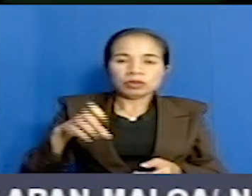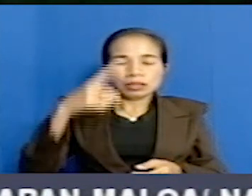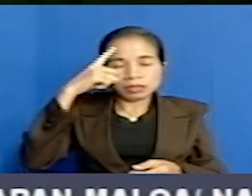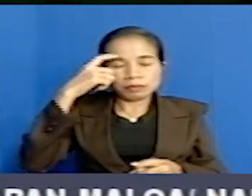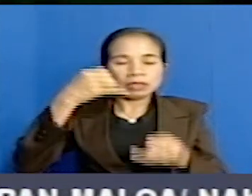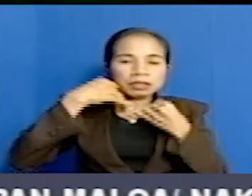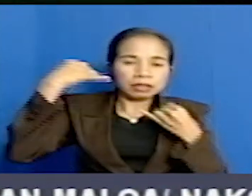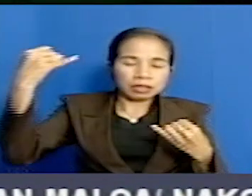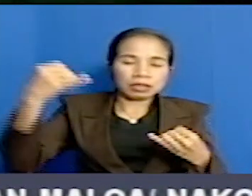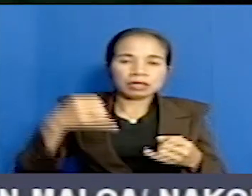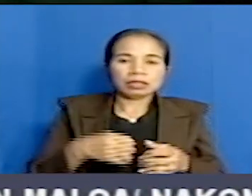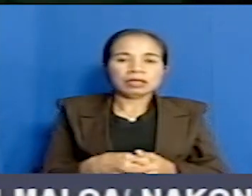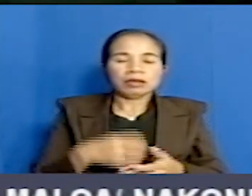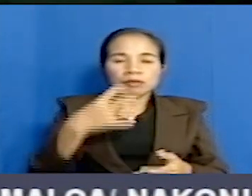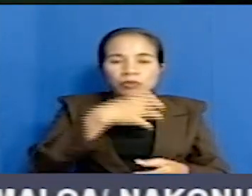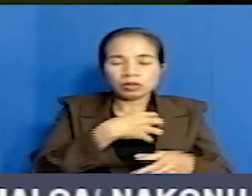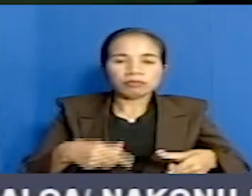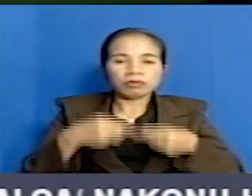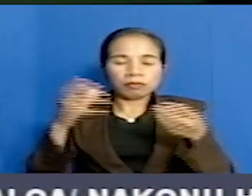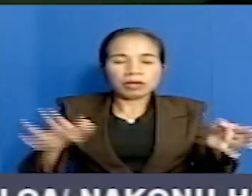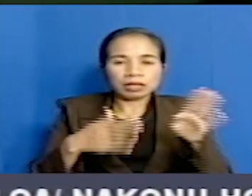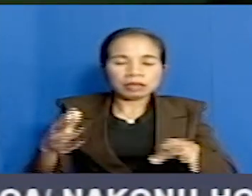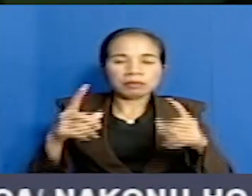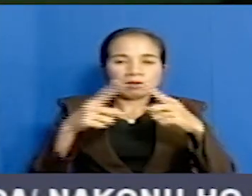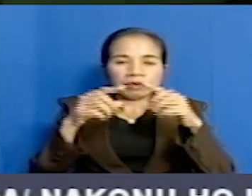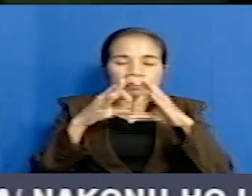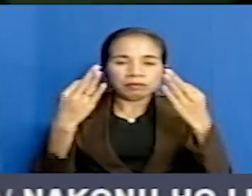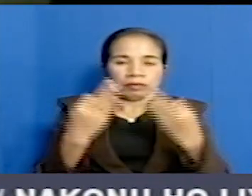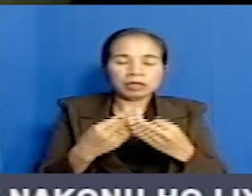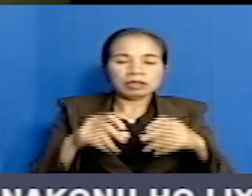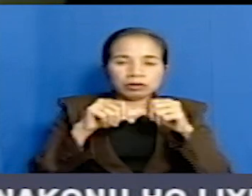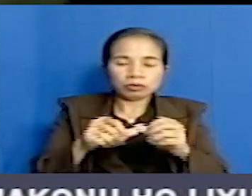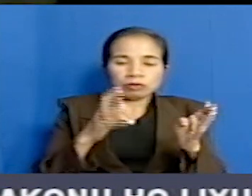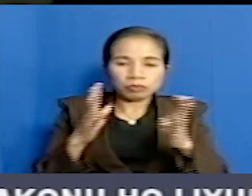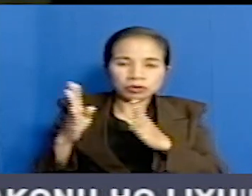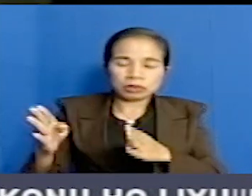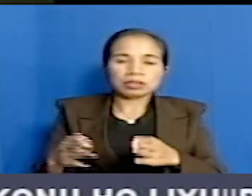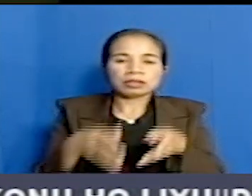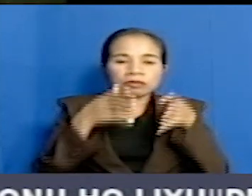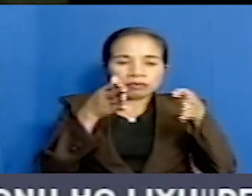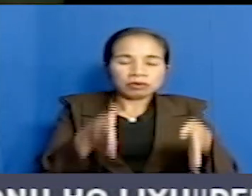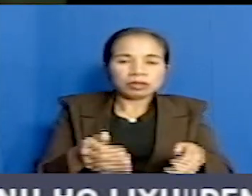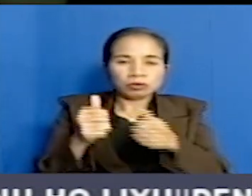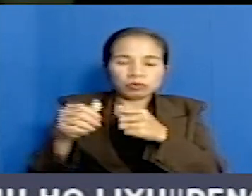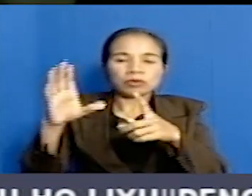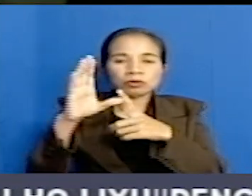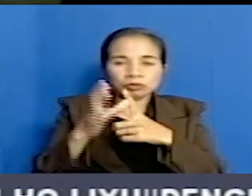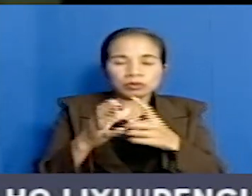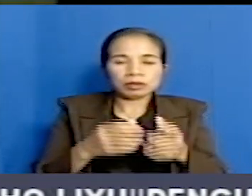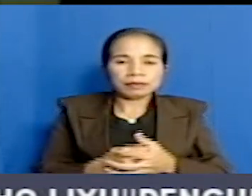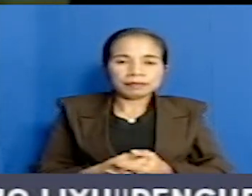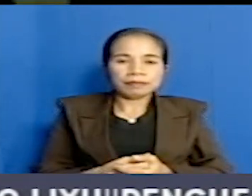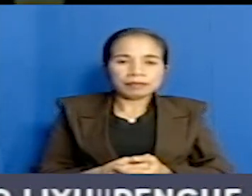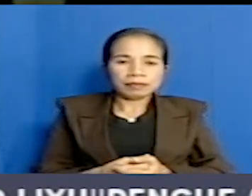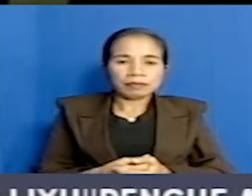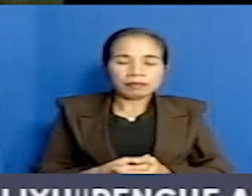hotali, nune parte polícia entrega que era mate isi ba família, ore continua processo fúnebre tuir tradição.